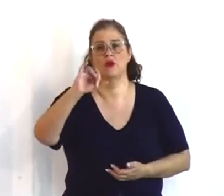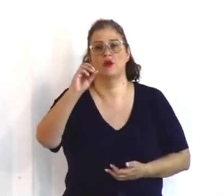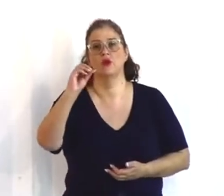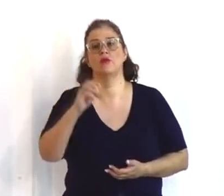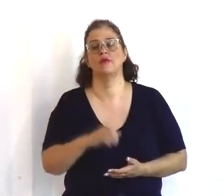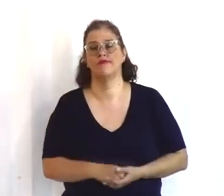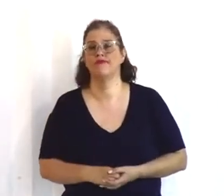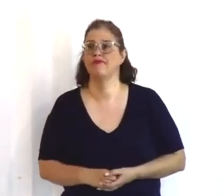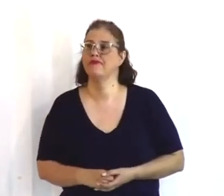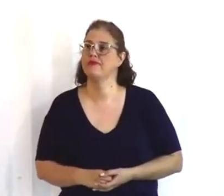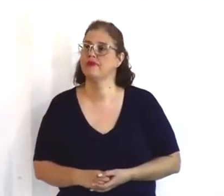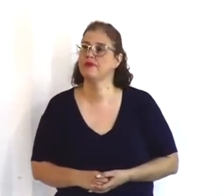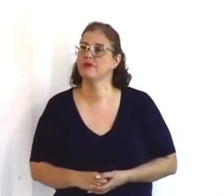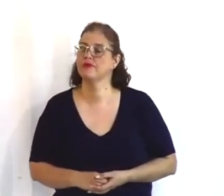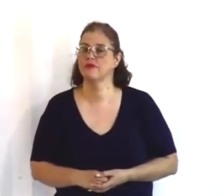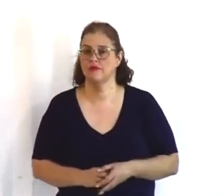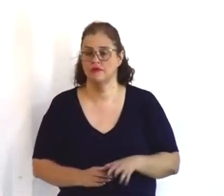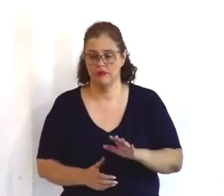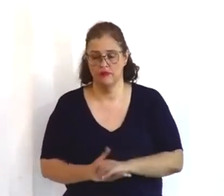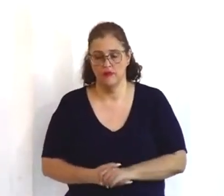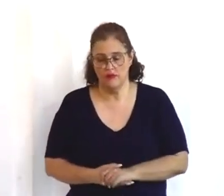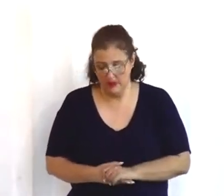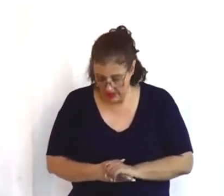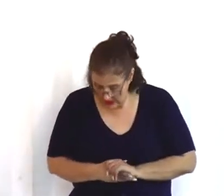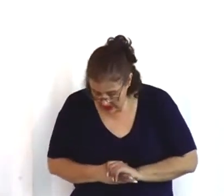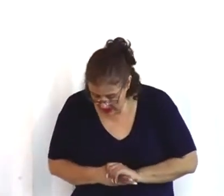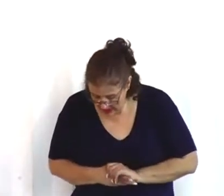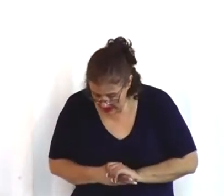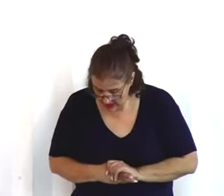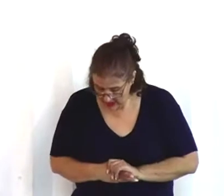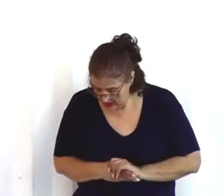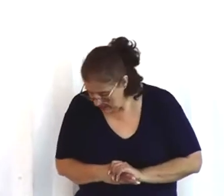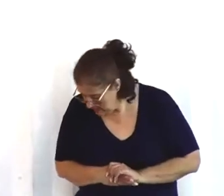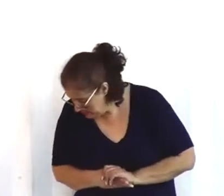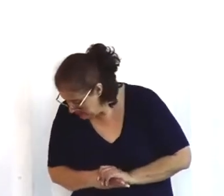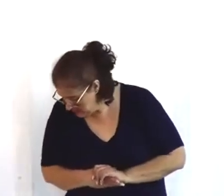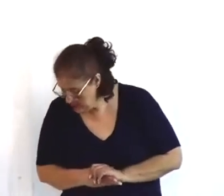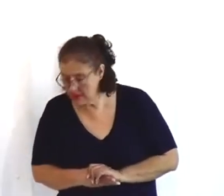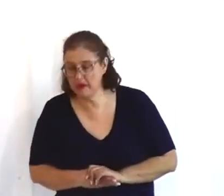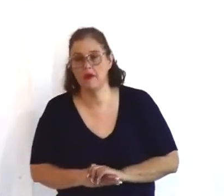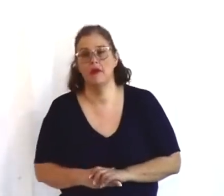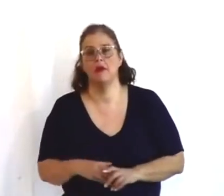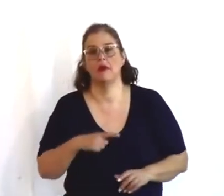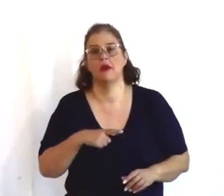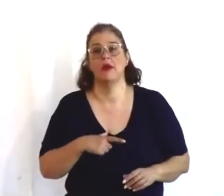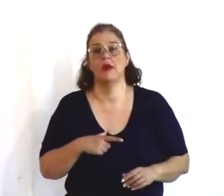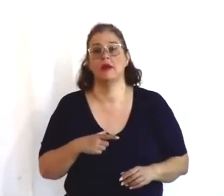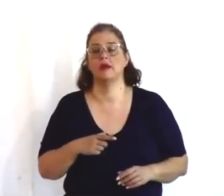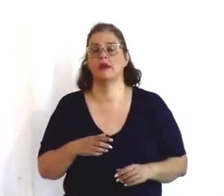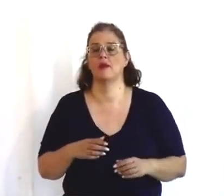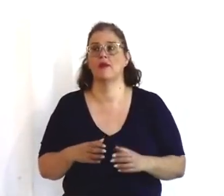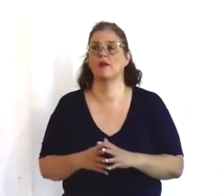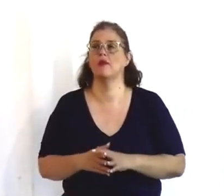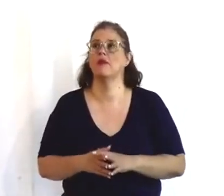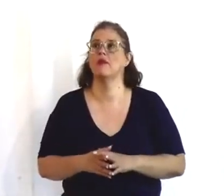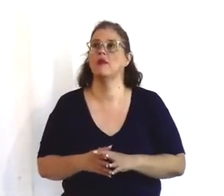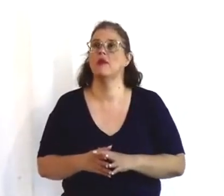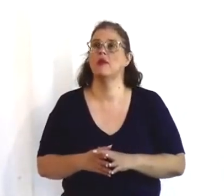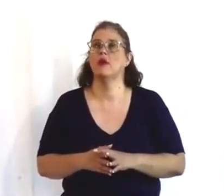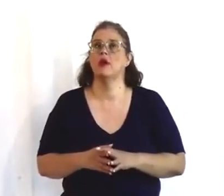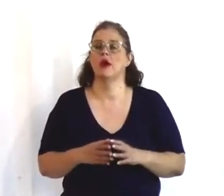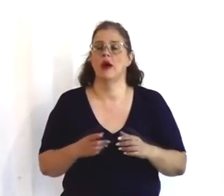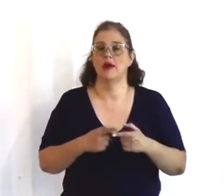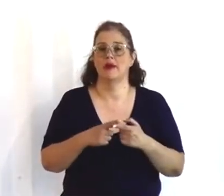pediu um presente à família. Ela já tinha mais de 80 anos, ela queria passar o Natal naquele ano em Jerusalém. Toda a família viajou com